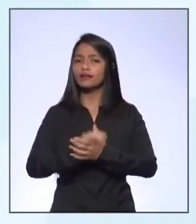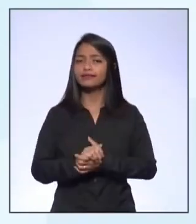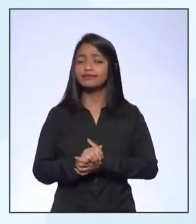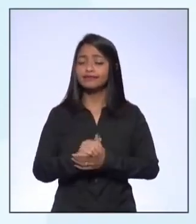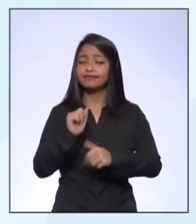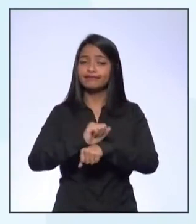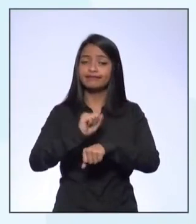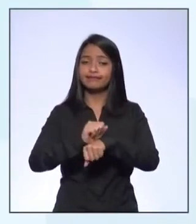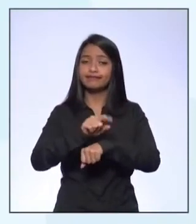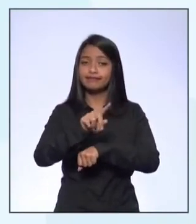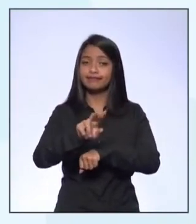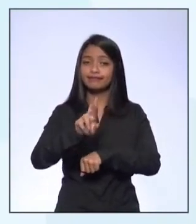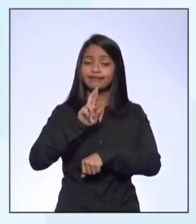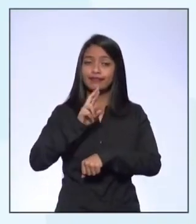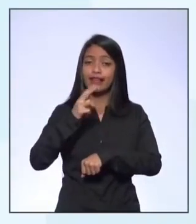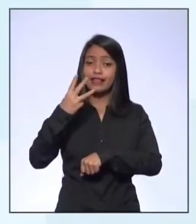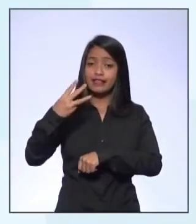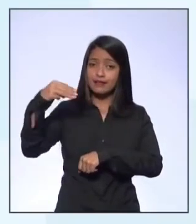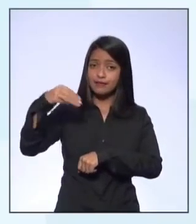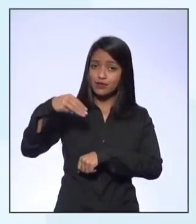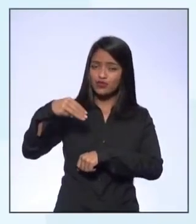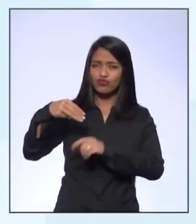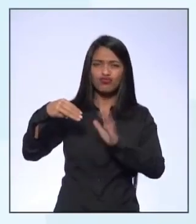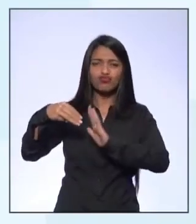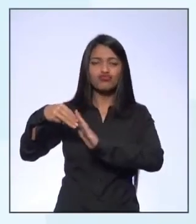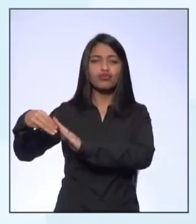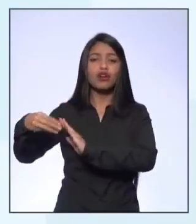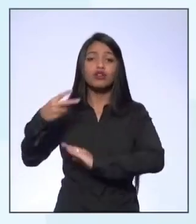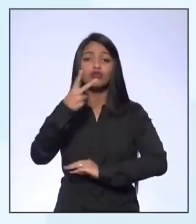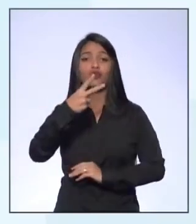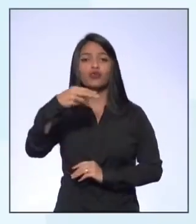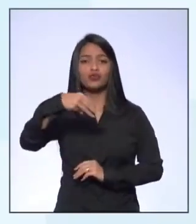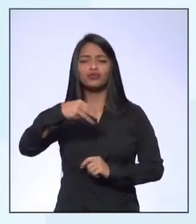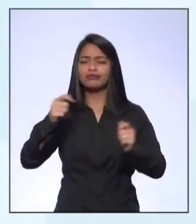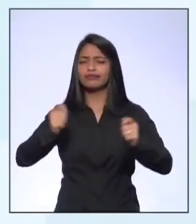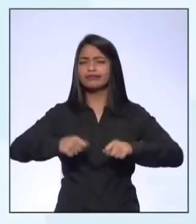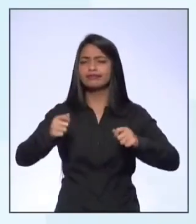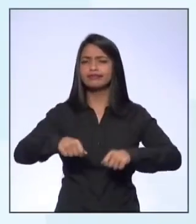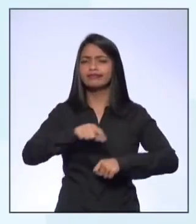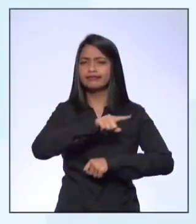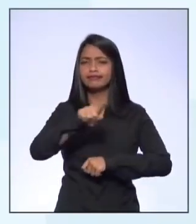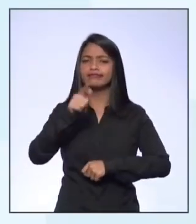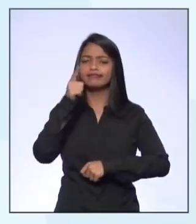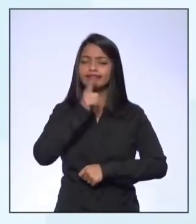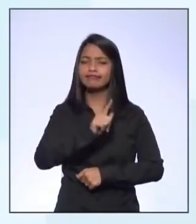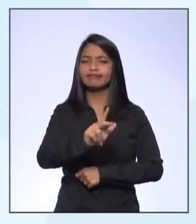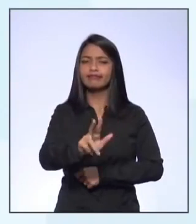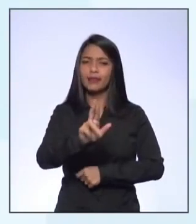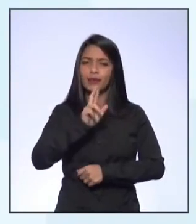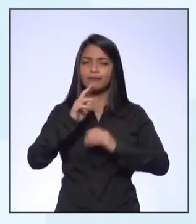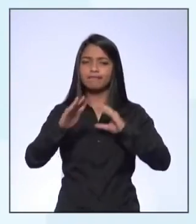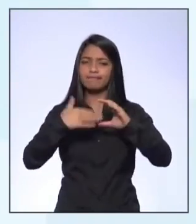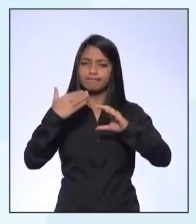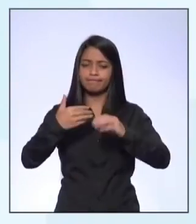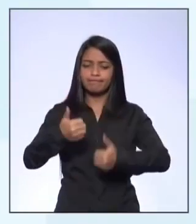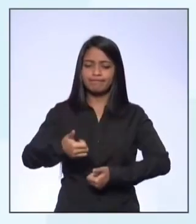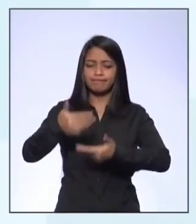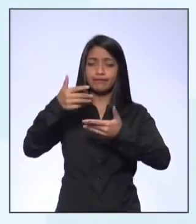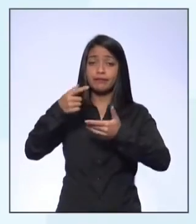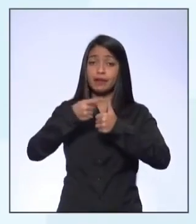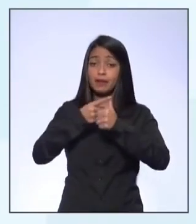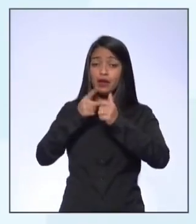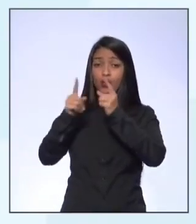3 minutos aí na tela, mas 2 minutos é o suficiente para vocês realizarem essa